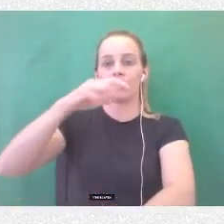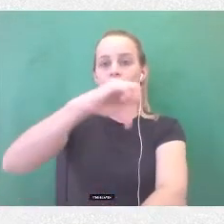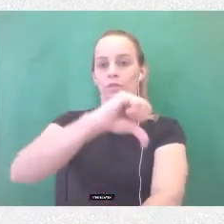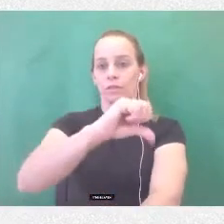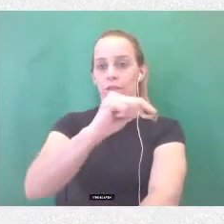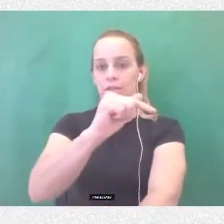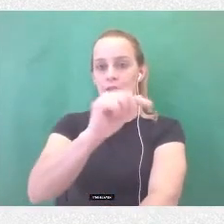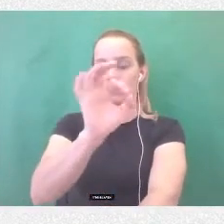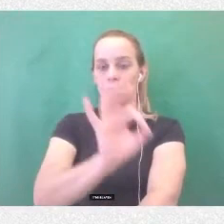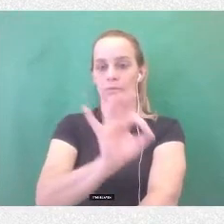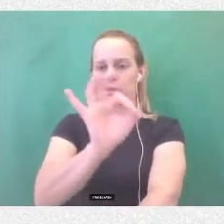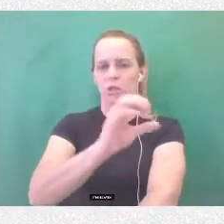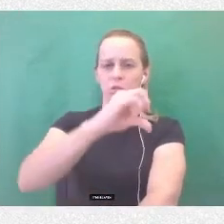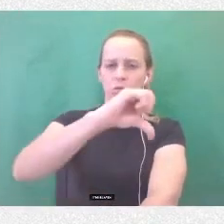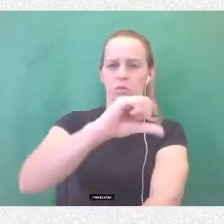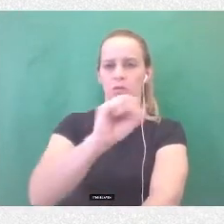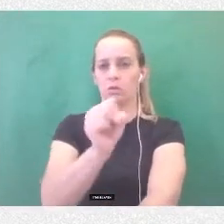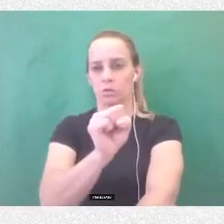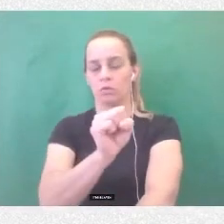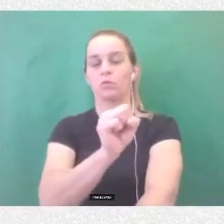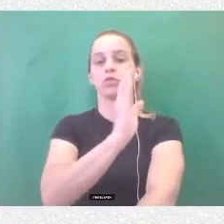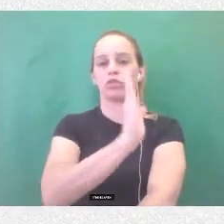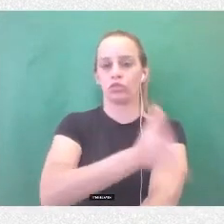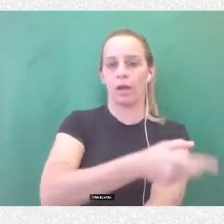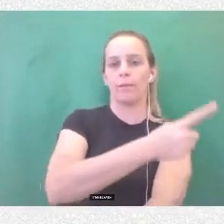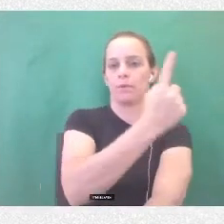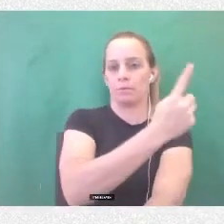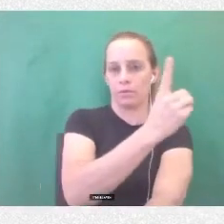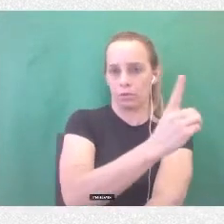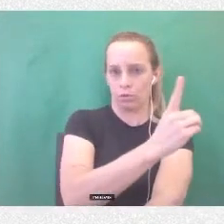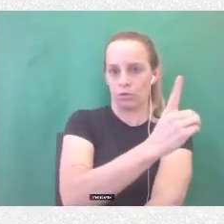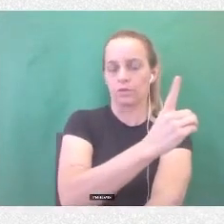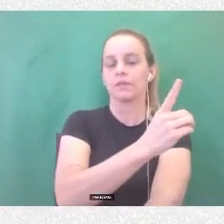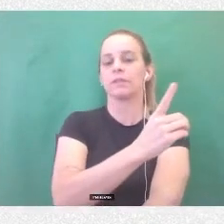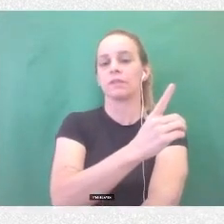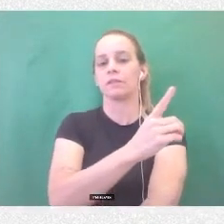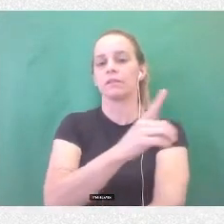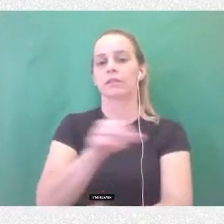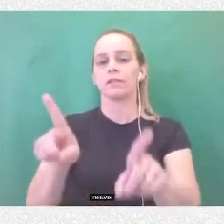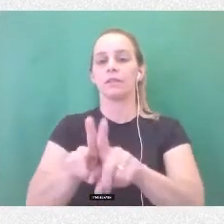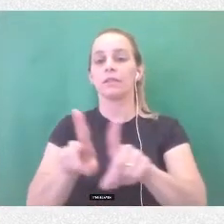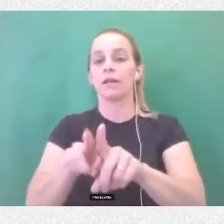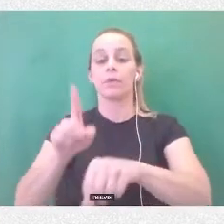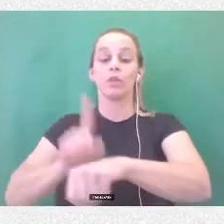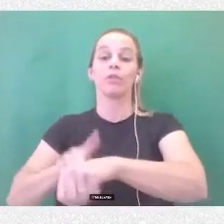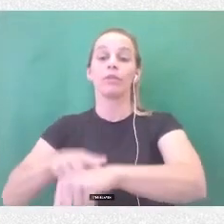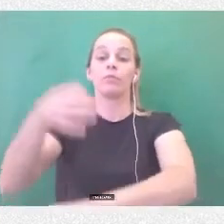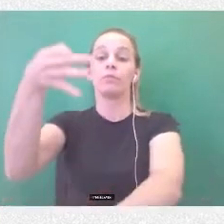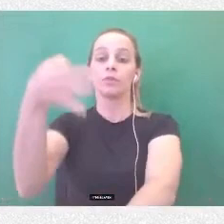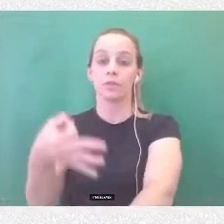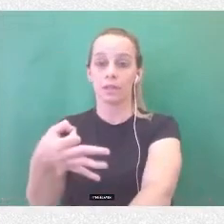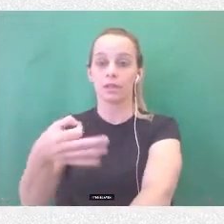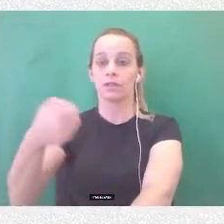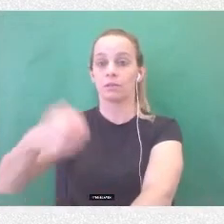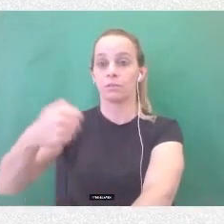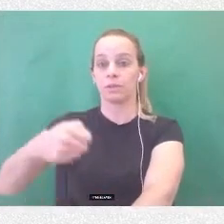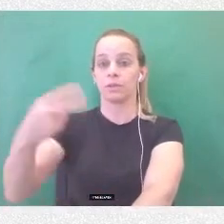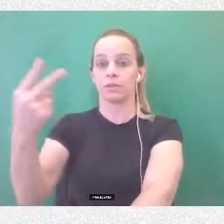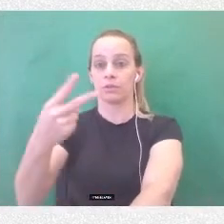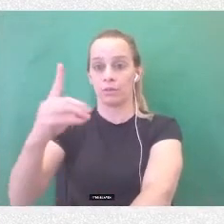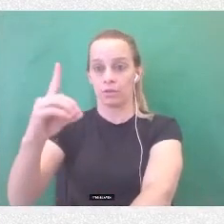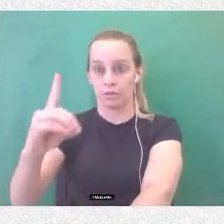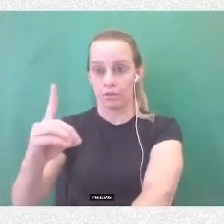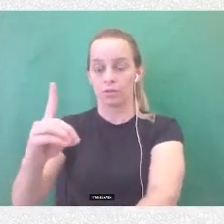97%, 98% de primeira dose, e aqueles que, no tempo certo, têm que fazer a segunda dose,